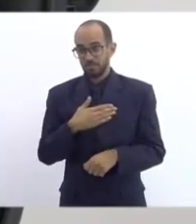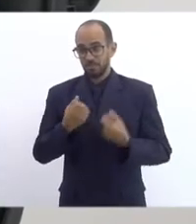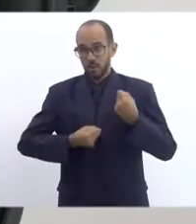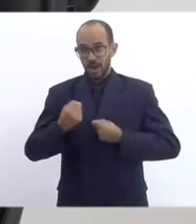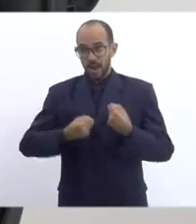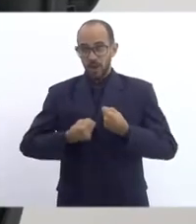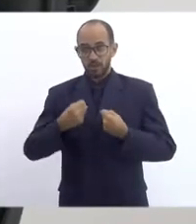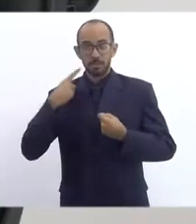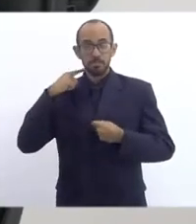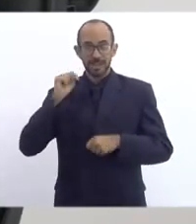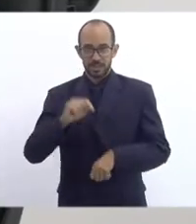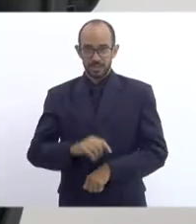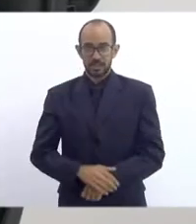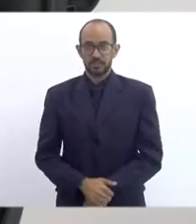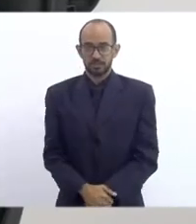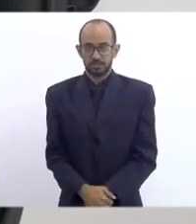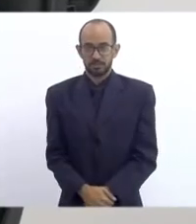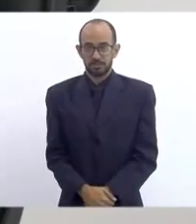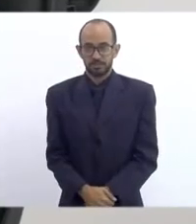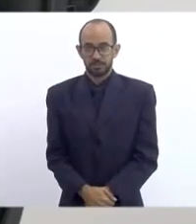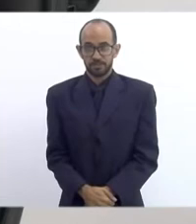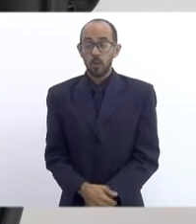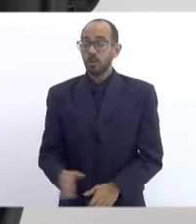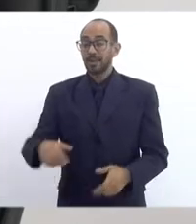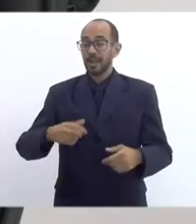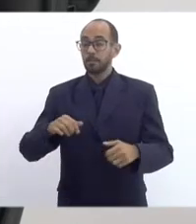Minas Gerais,